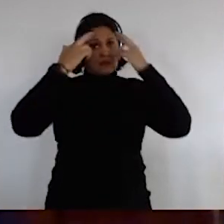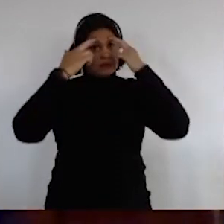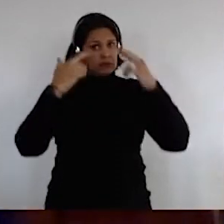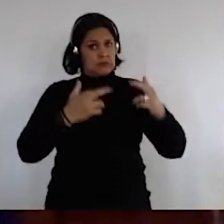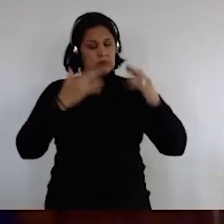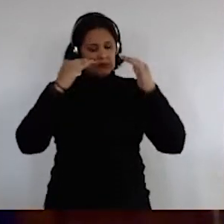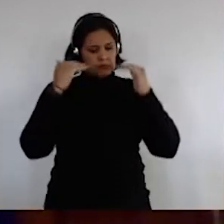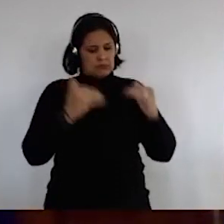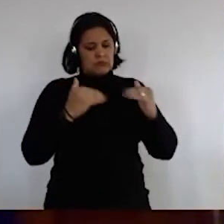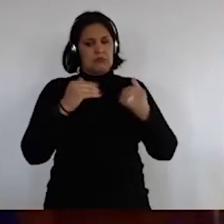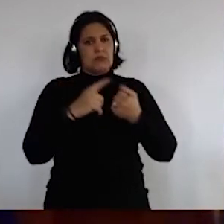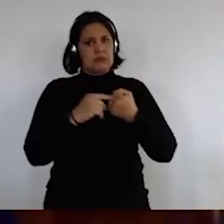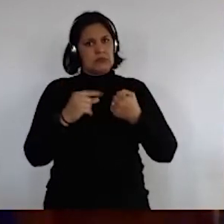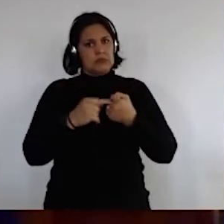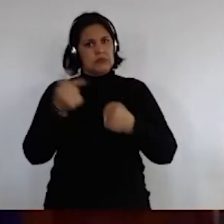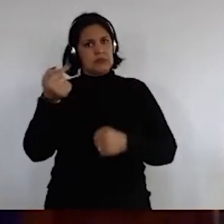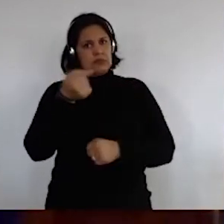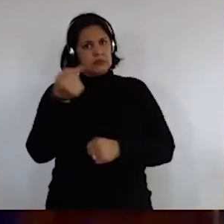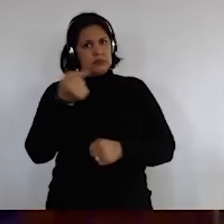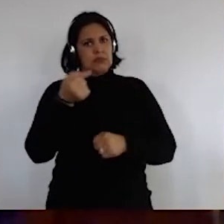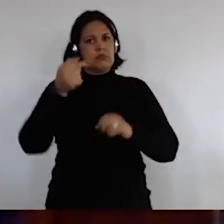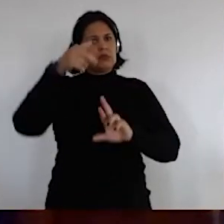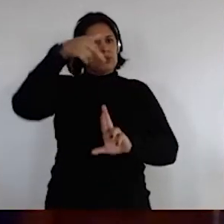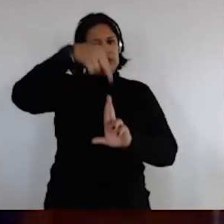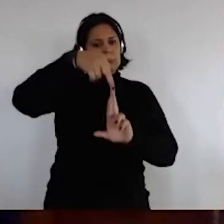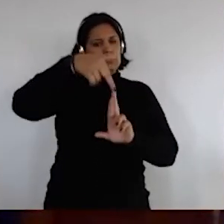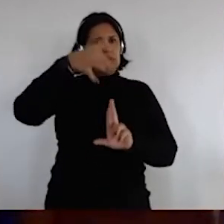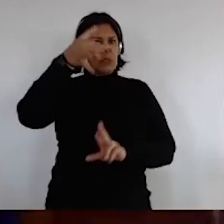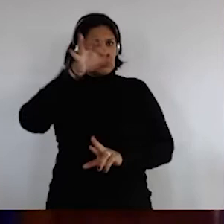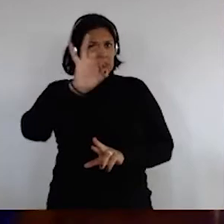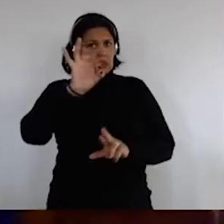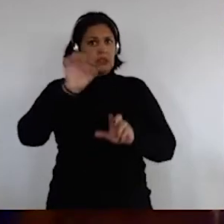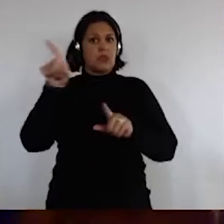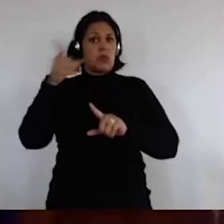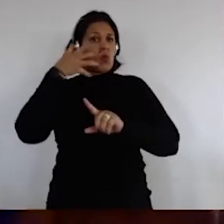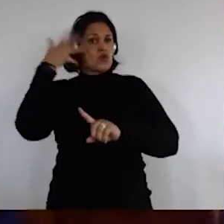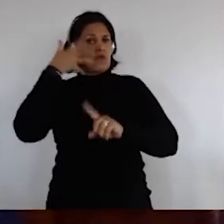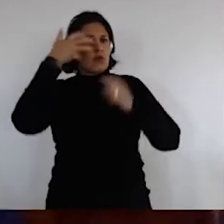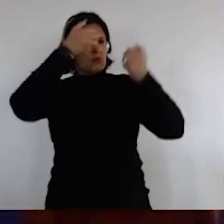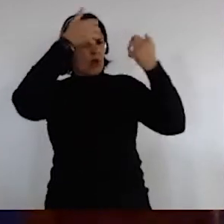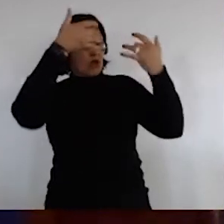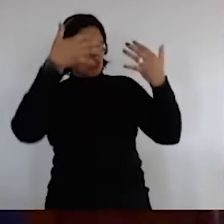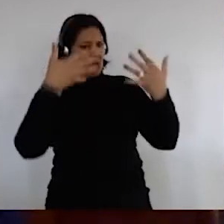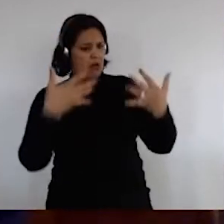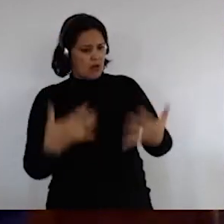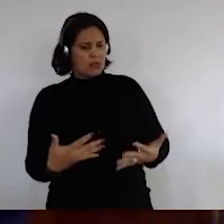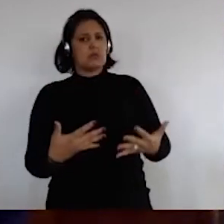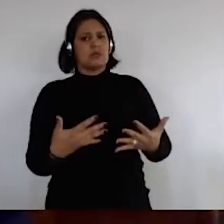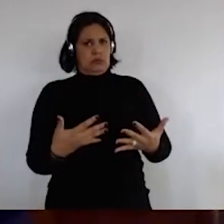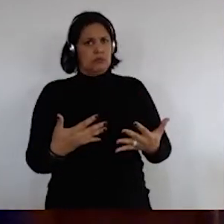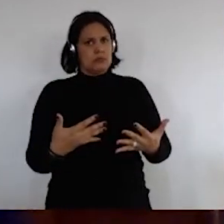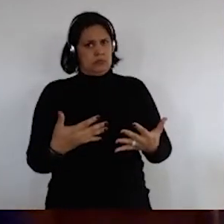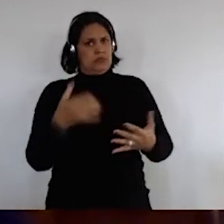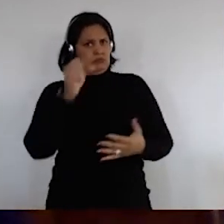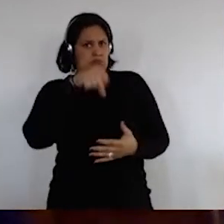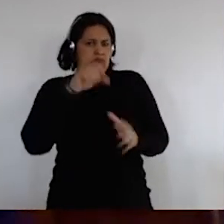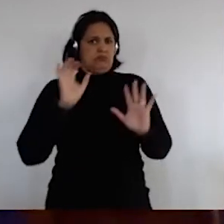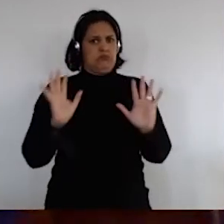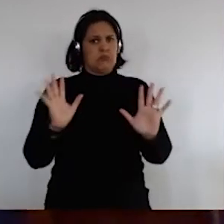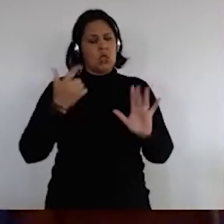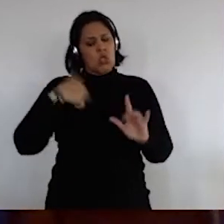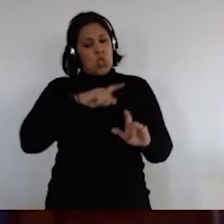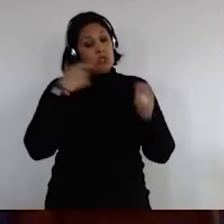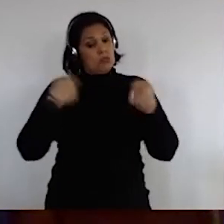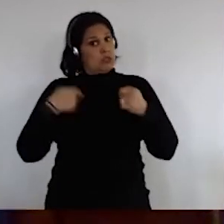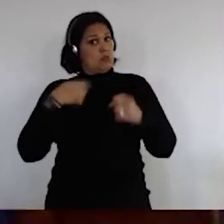inciso 10º, fala pela ordem, utilização da palavra pelo advogado, pela ordem. Ou seja, nós temos que fazer